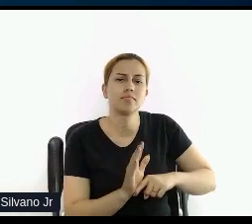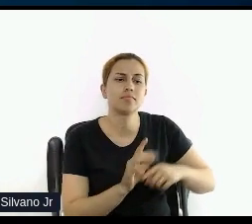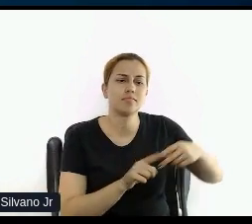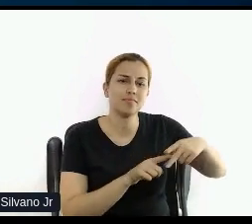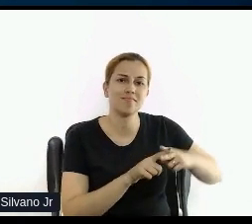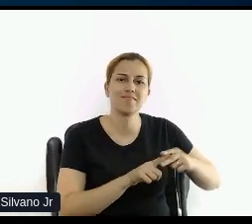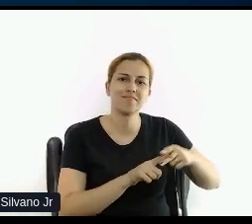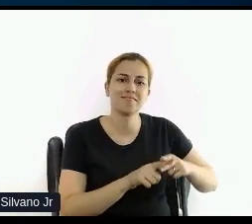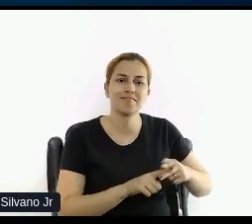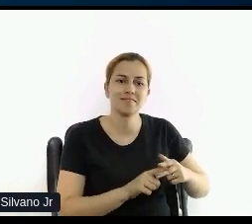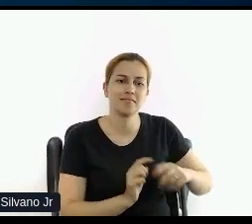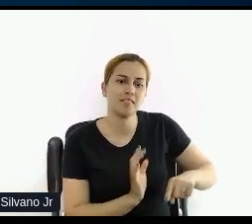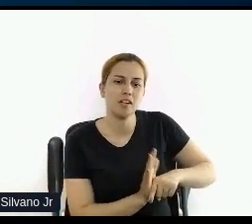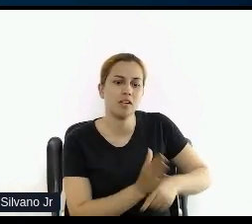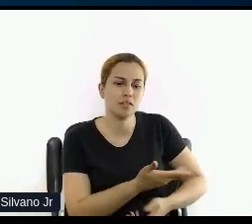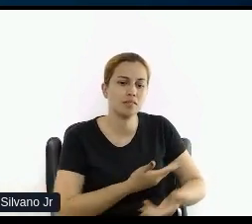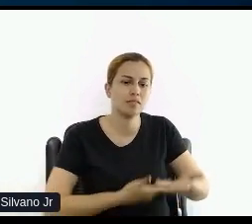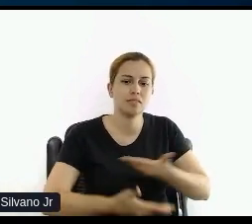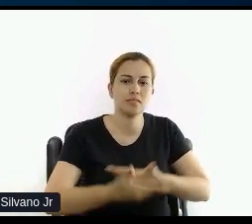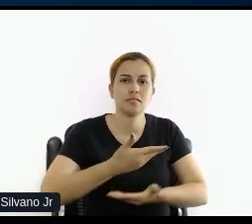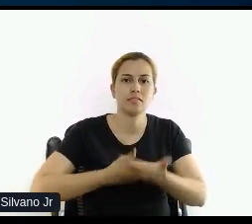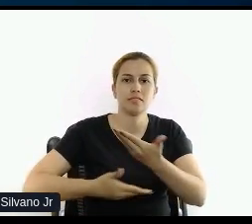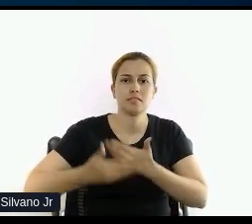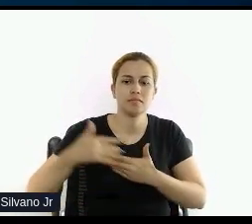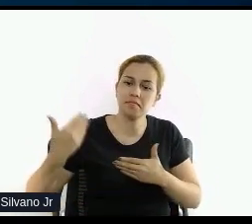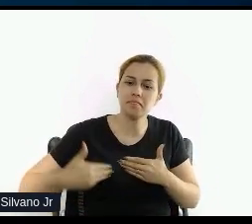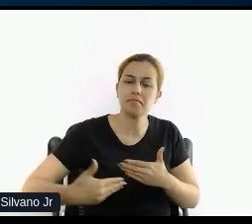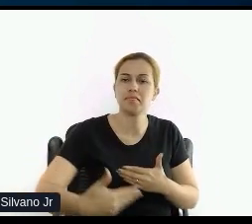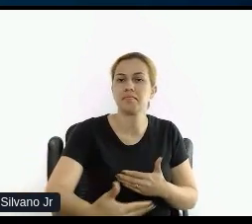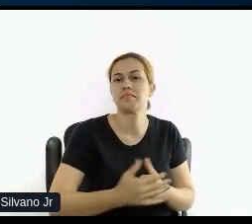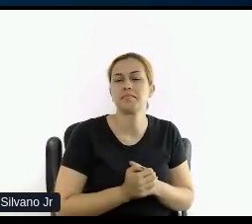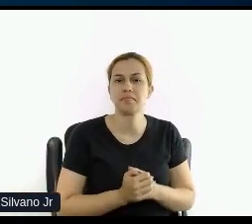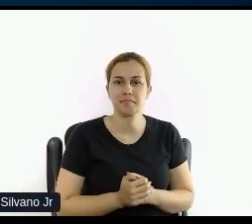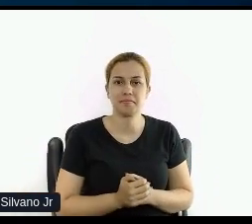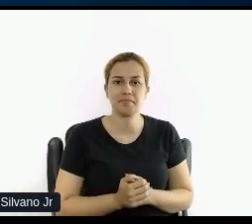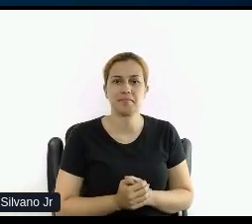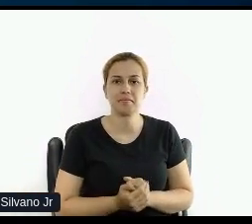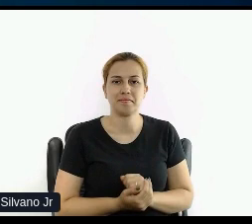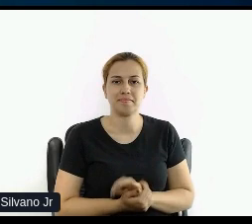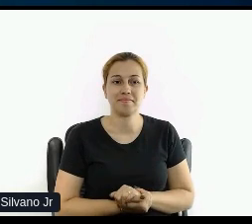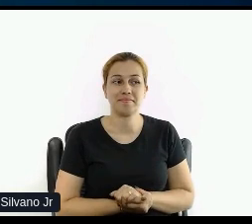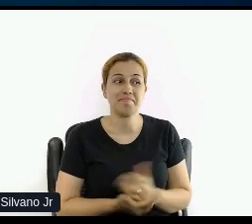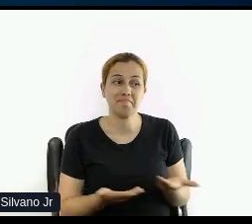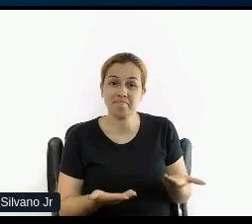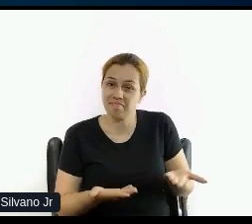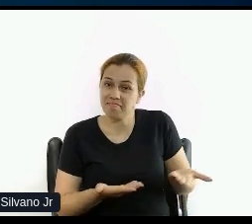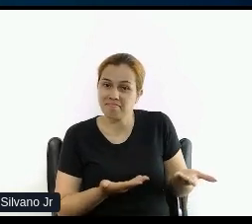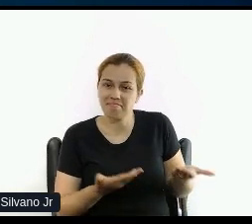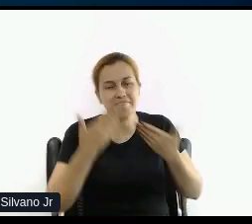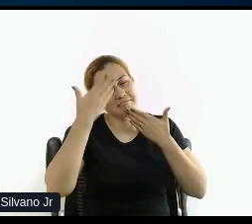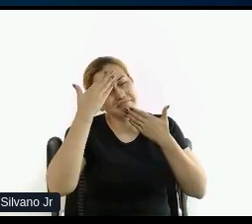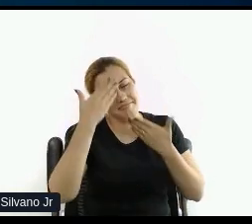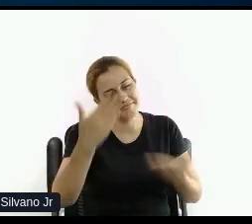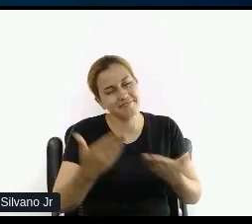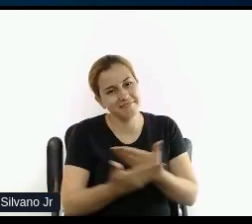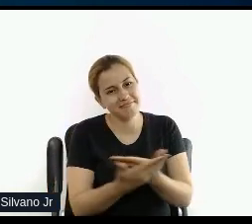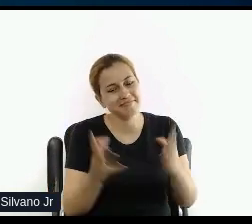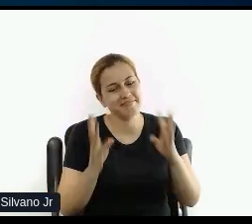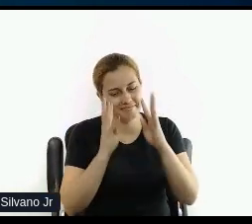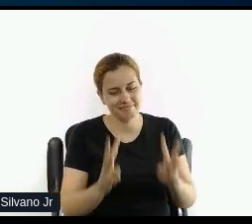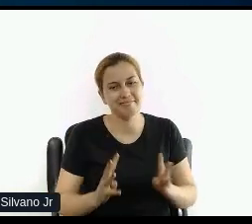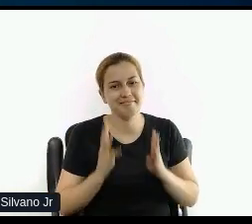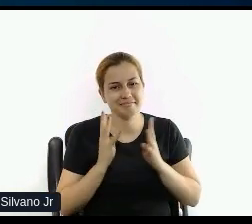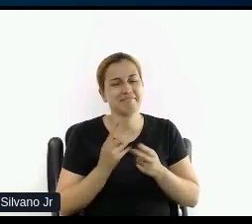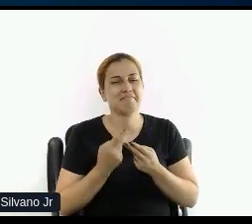prejudica bastante aí os produtos que vão estar sendo gerados no futuro, beleza? Então, acho que no geral é isso, pessoal. Queria agradecer aí a atenção de vocês, a